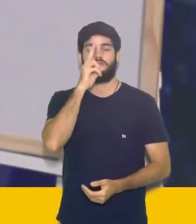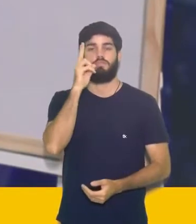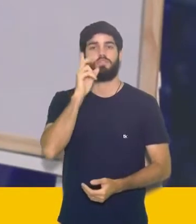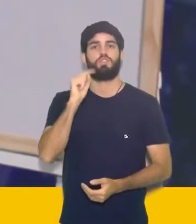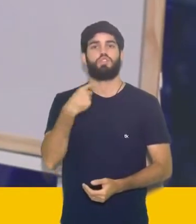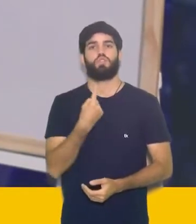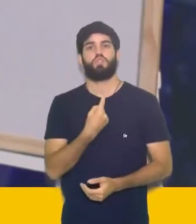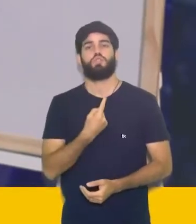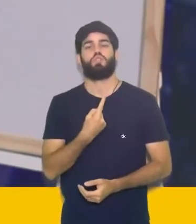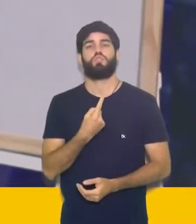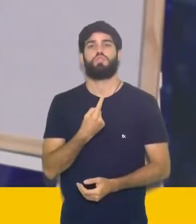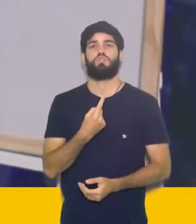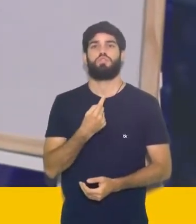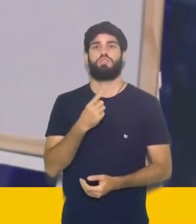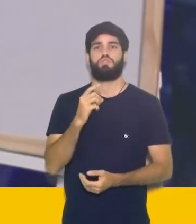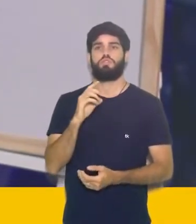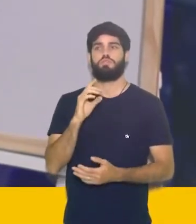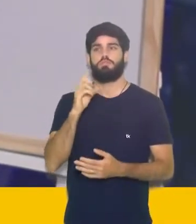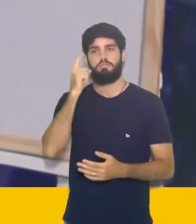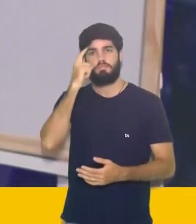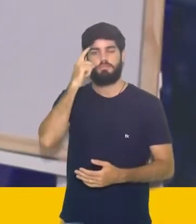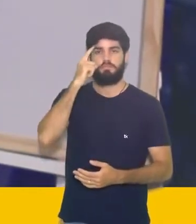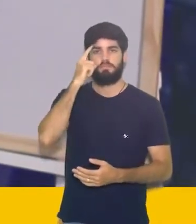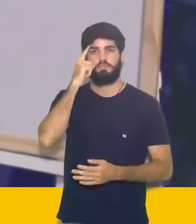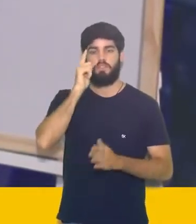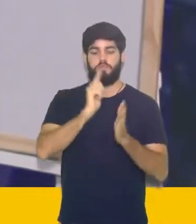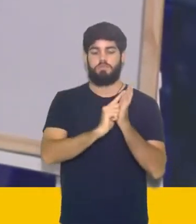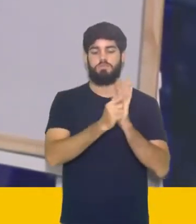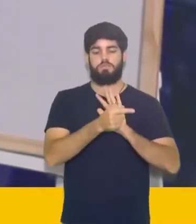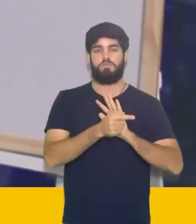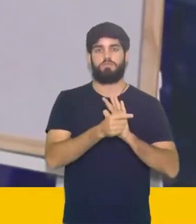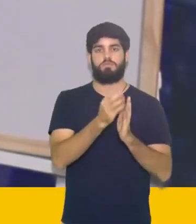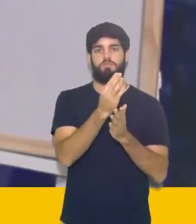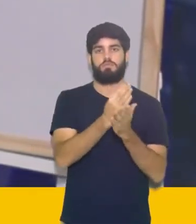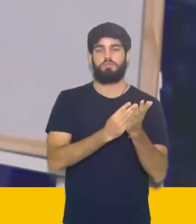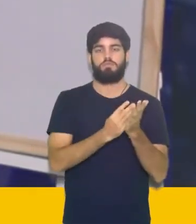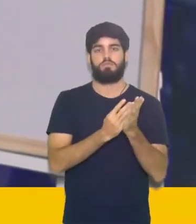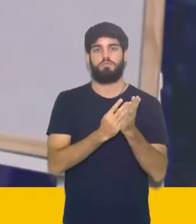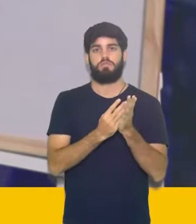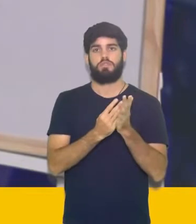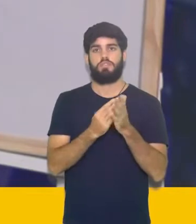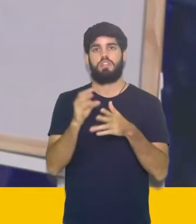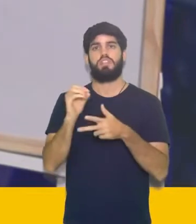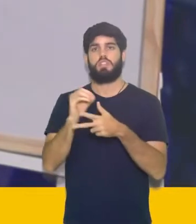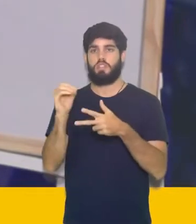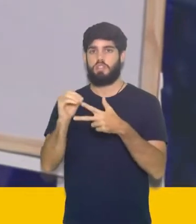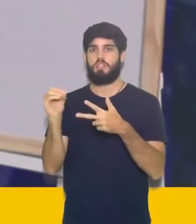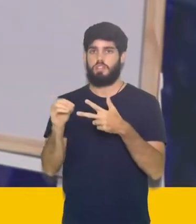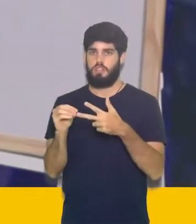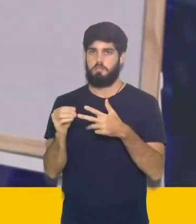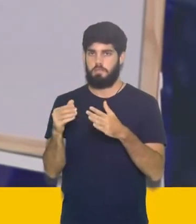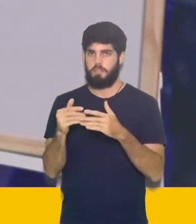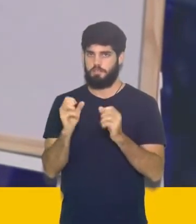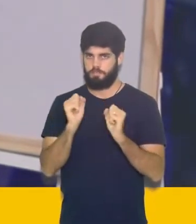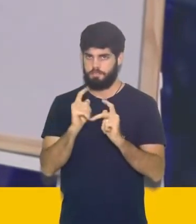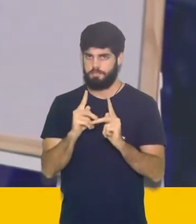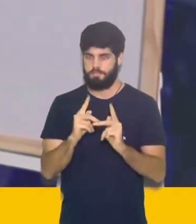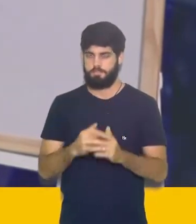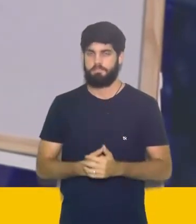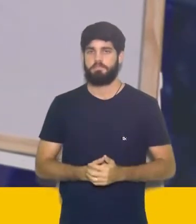Lembrando que a gente só está pensando aqui no gênero textual exigido pelo Enem.